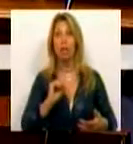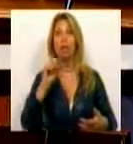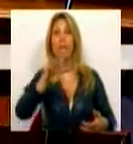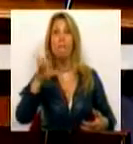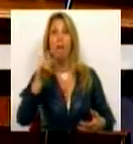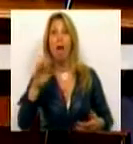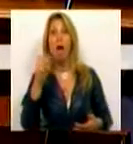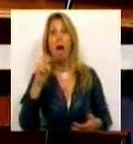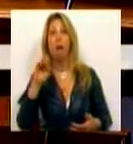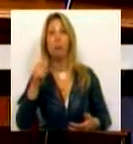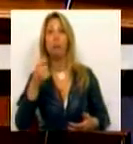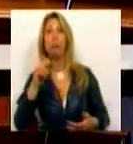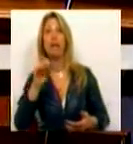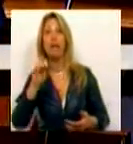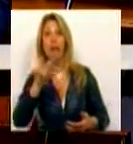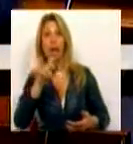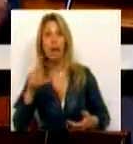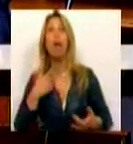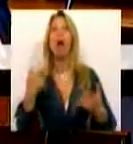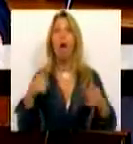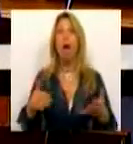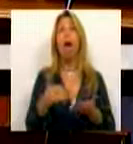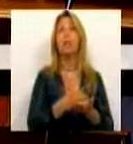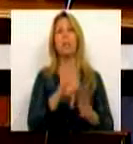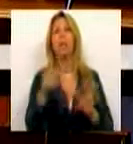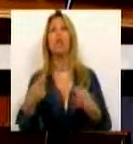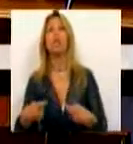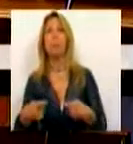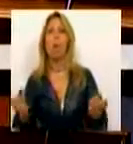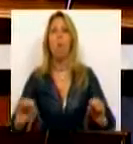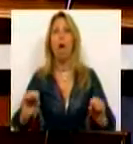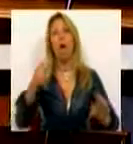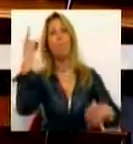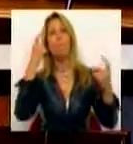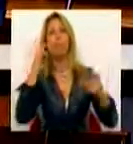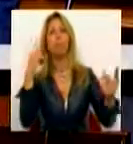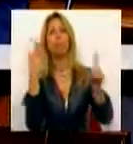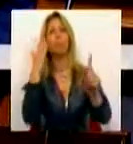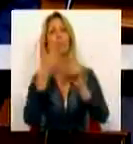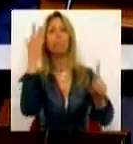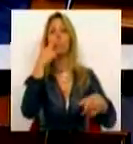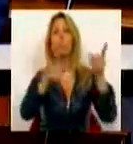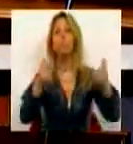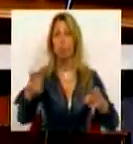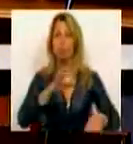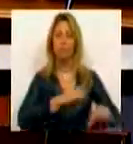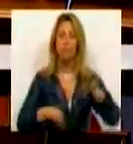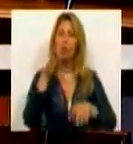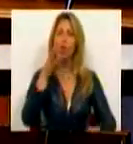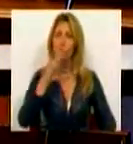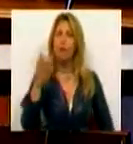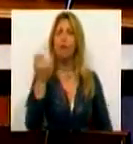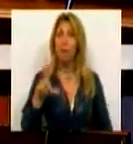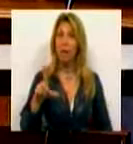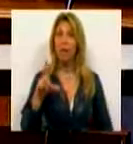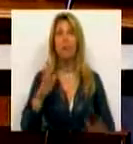e receitas. Não há nunca o fator das pessoas. O senhor deputado Miguel Santos pode achar